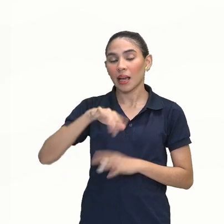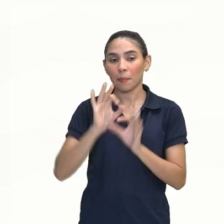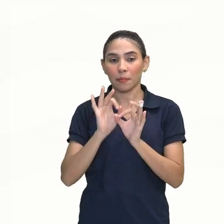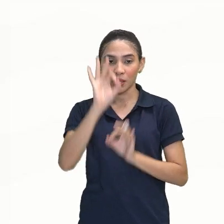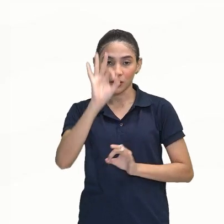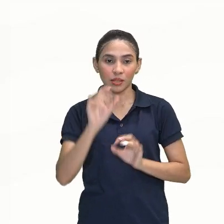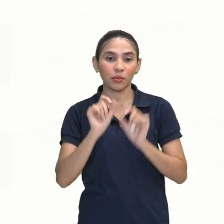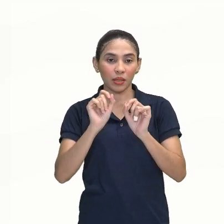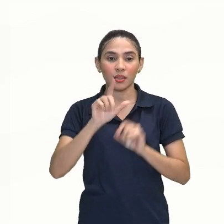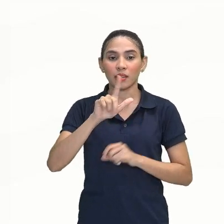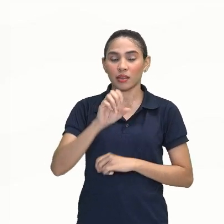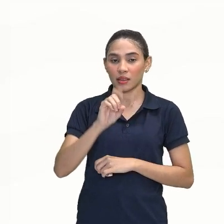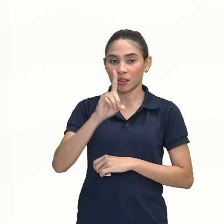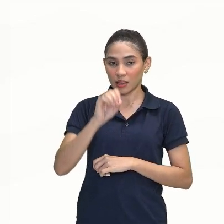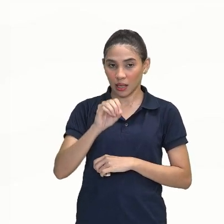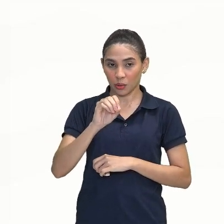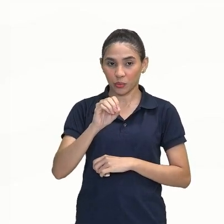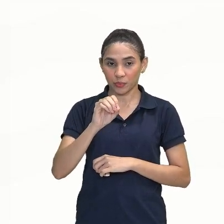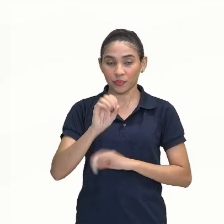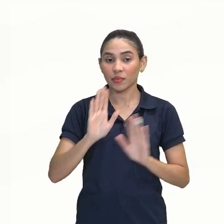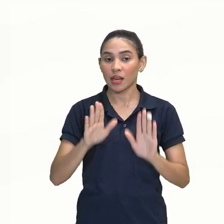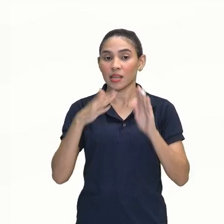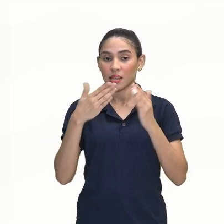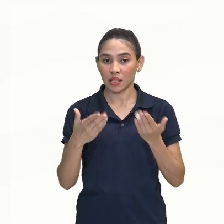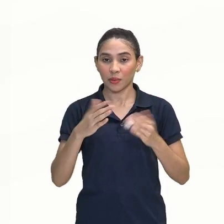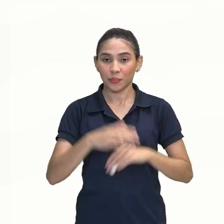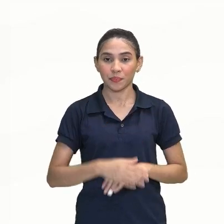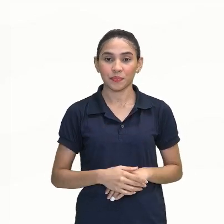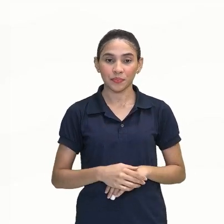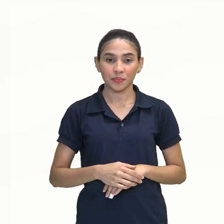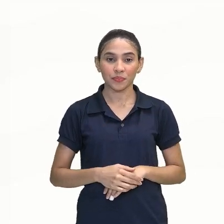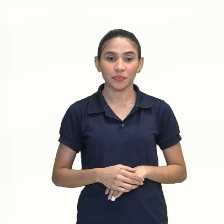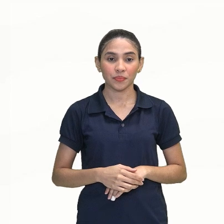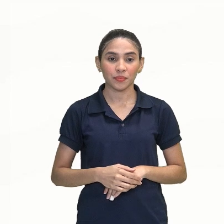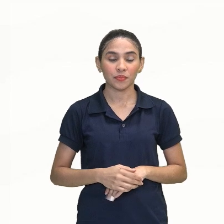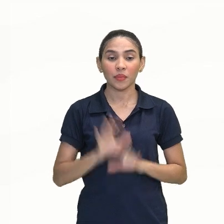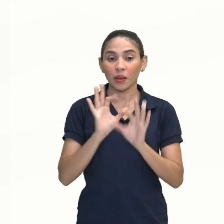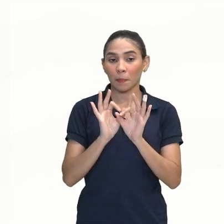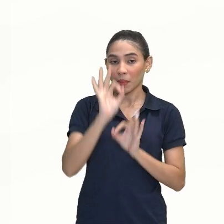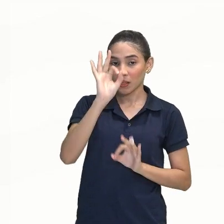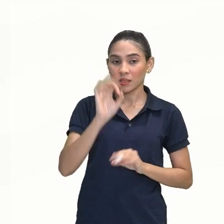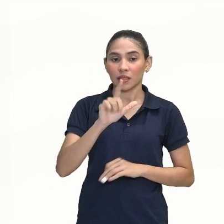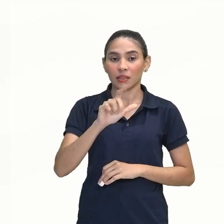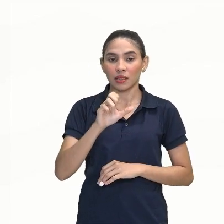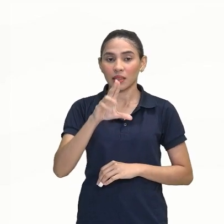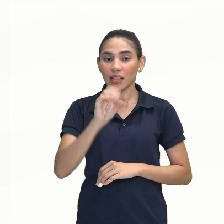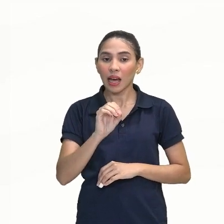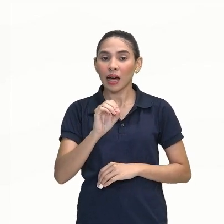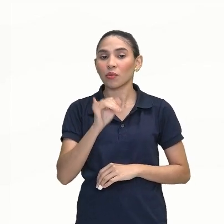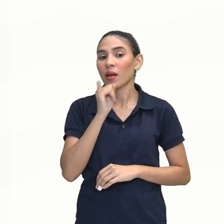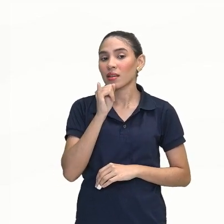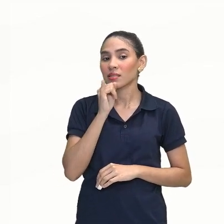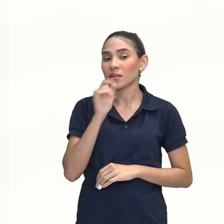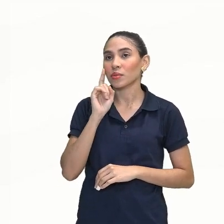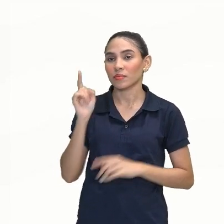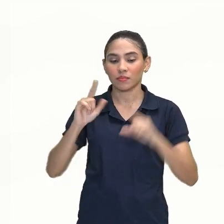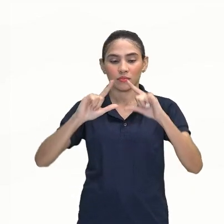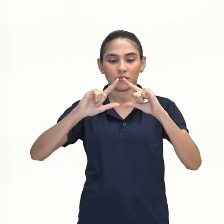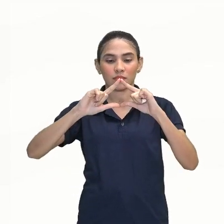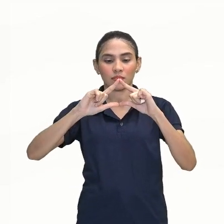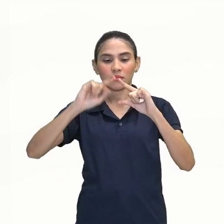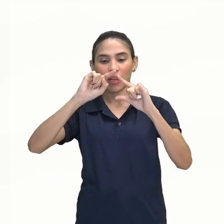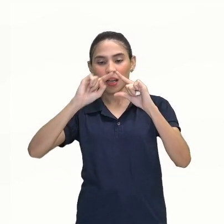medida do meu lado. Então, medida do lado, se eu disser que esse lado aqui tem, sei lá,